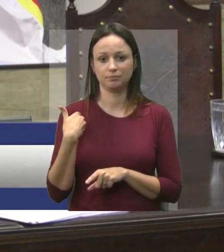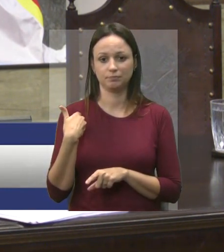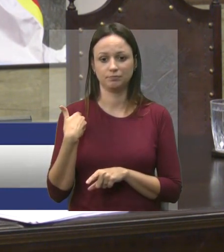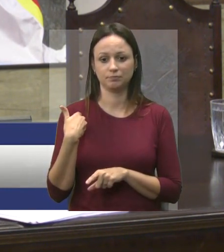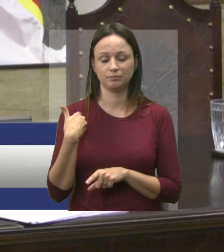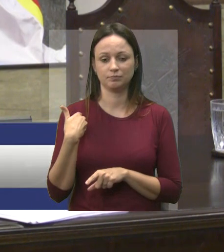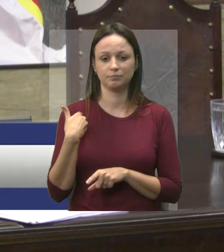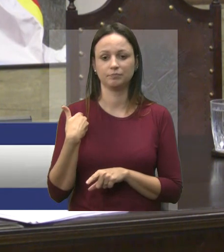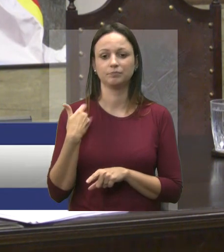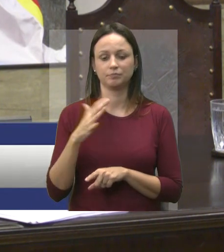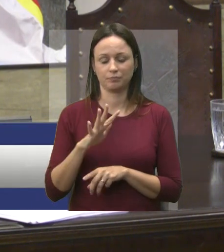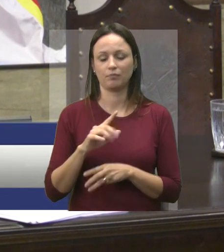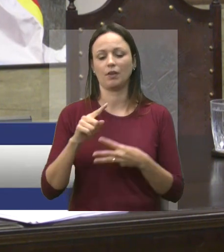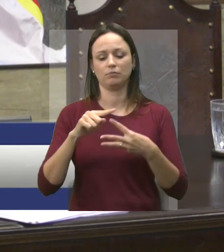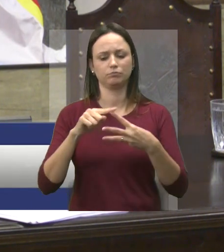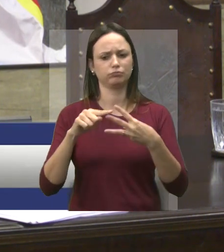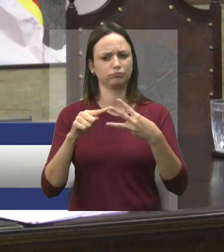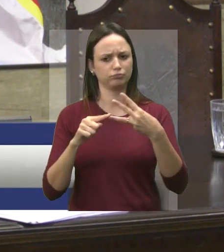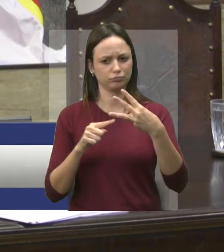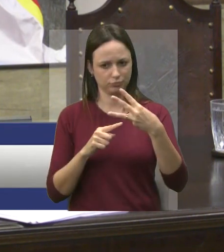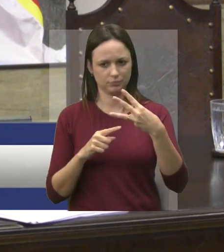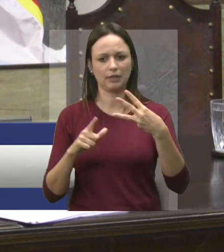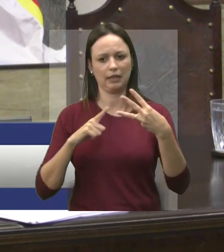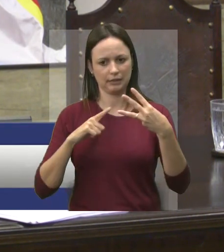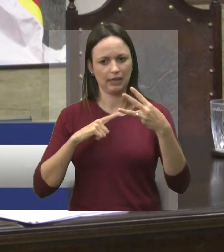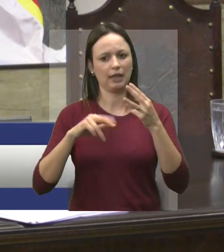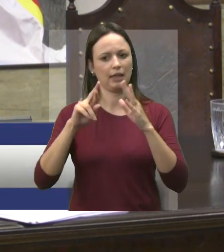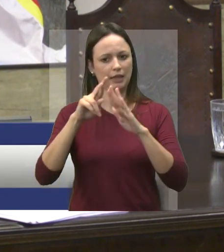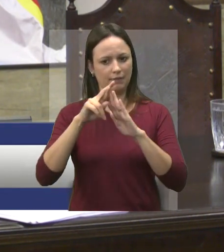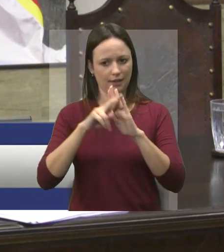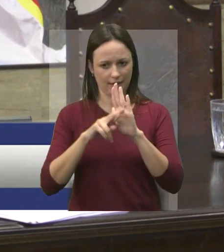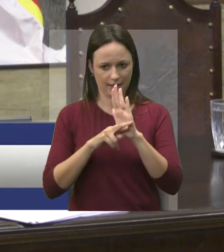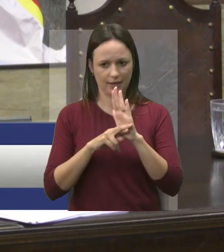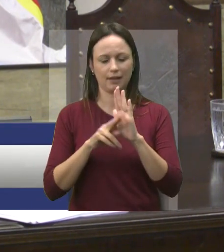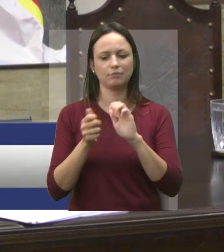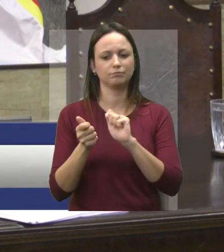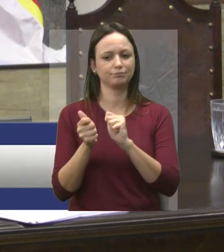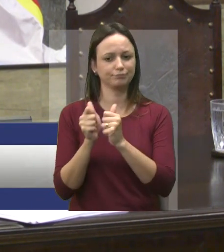Fora essas 3 situações de regra de transição,